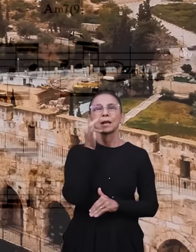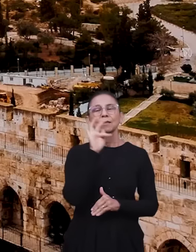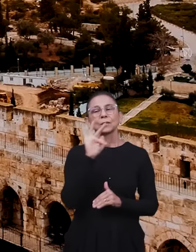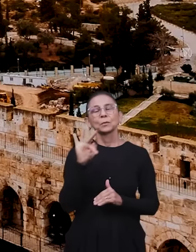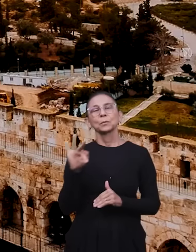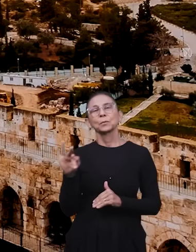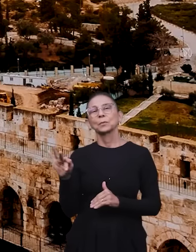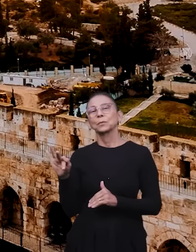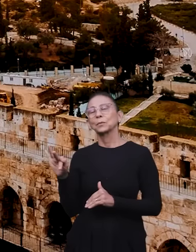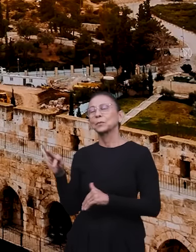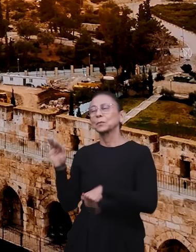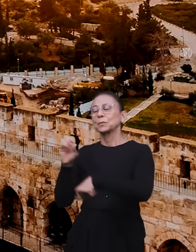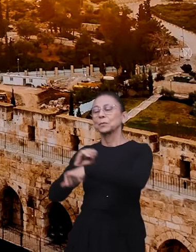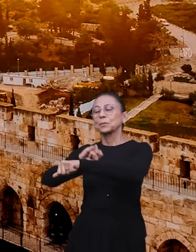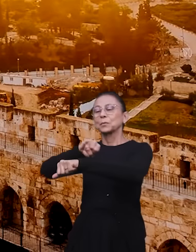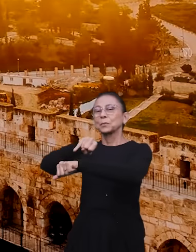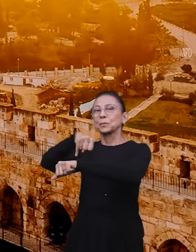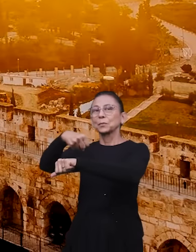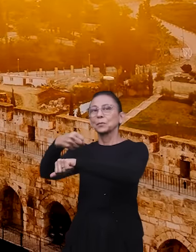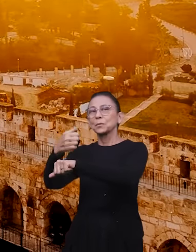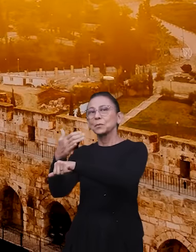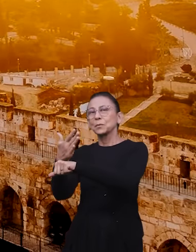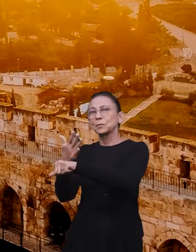Deus. A caminho